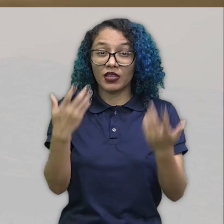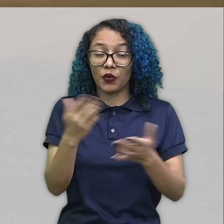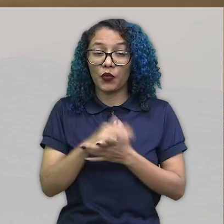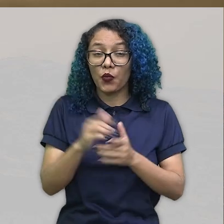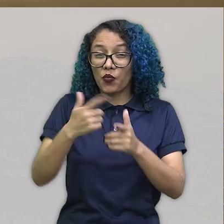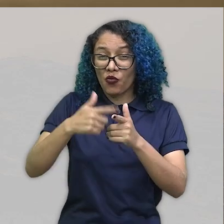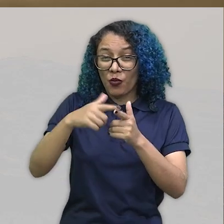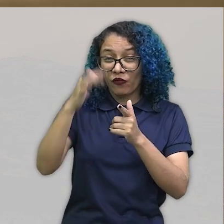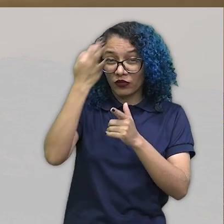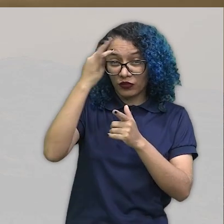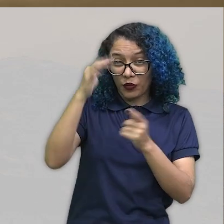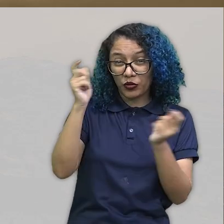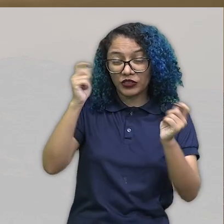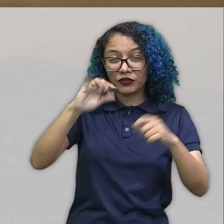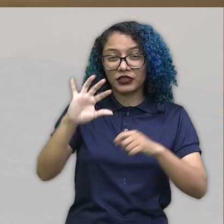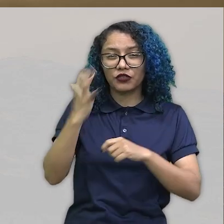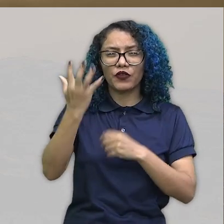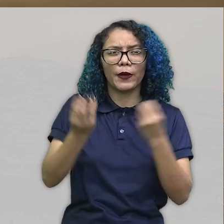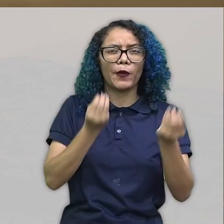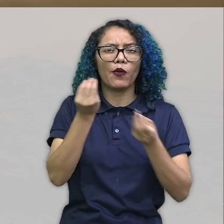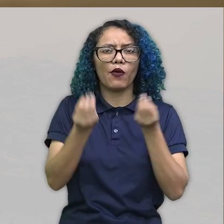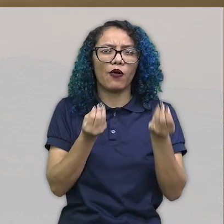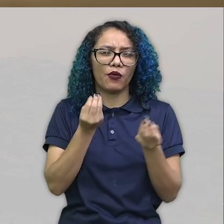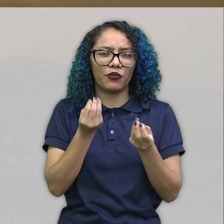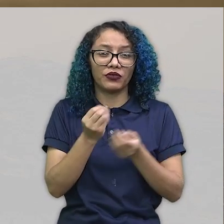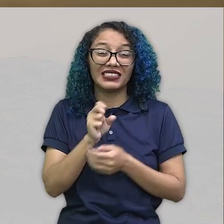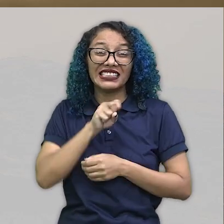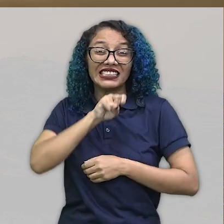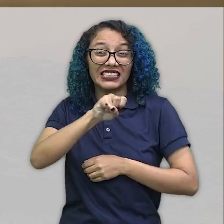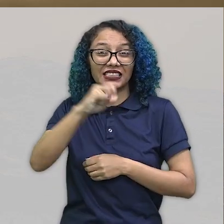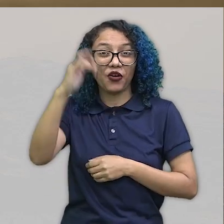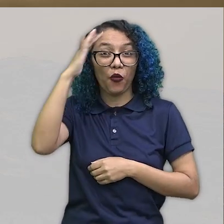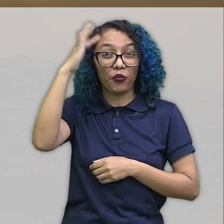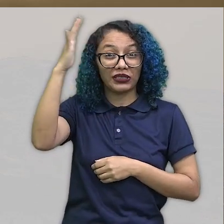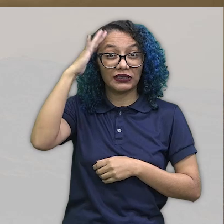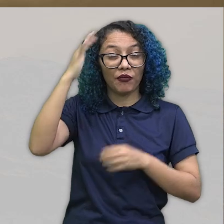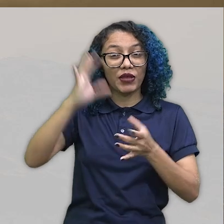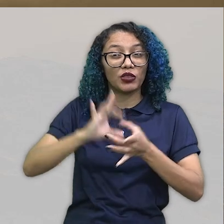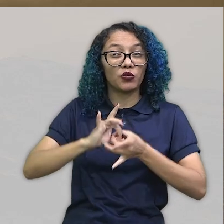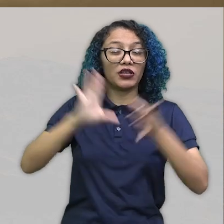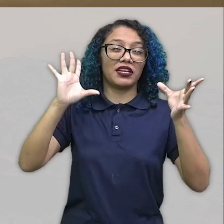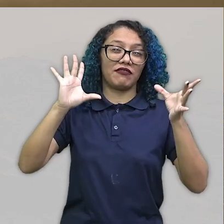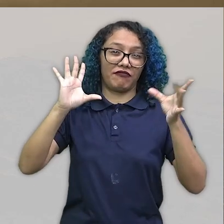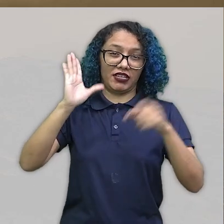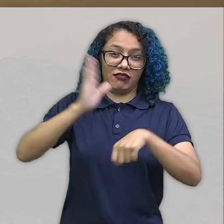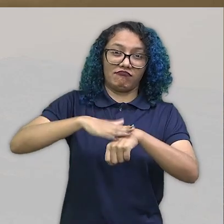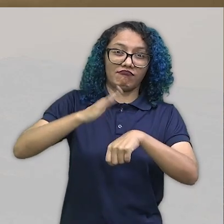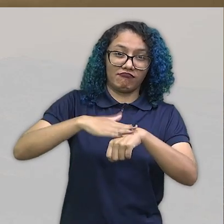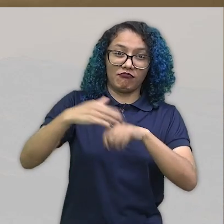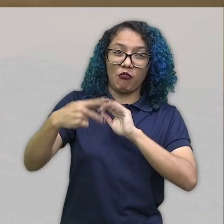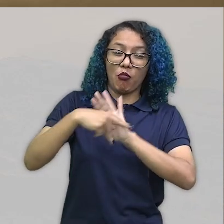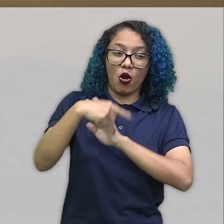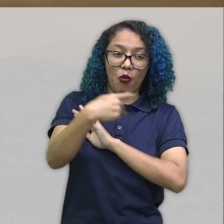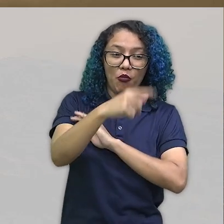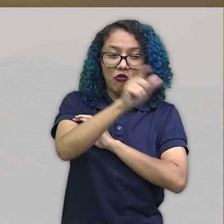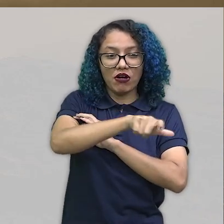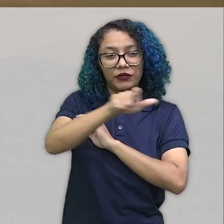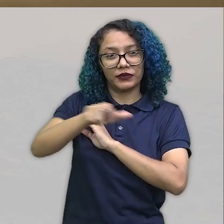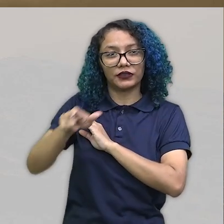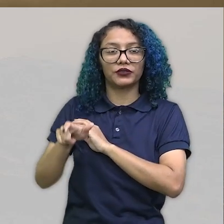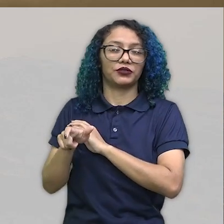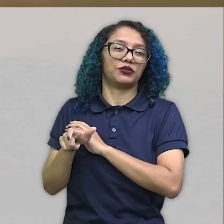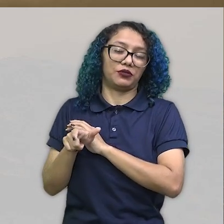filosófico, ele só é resolvido pelo pensamento deliberado, ou seja, por vontade própria do